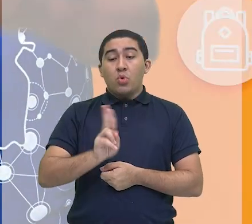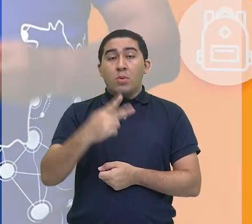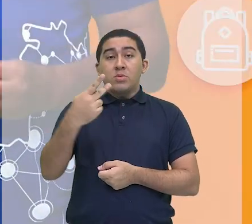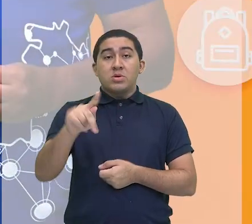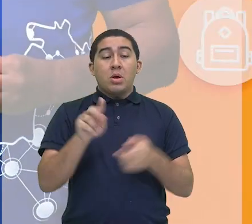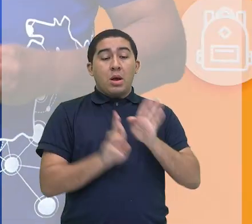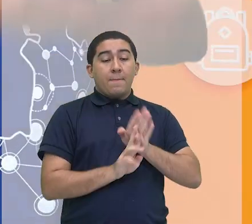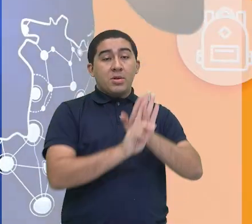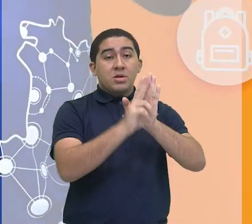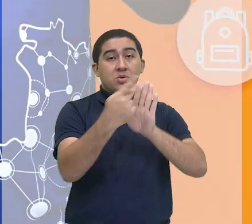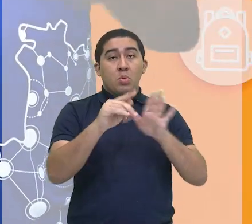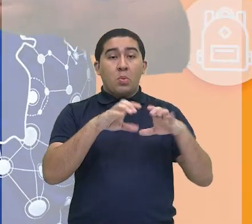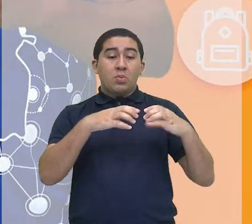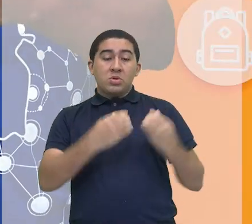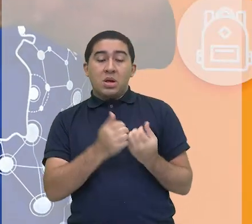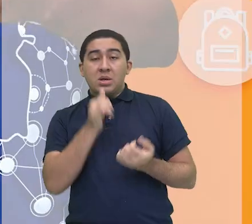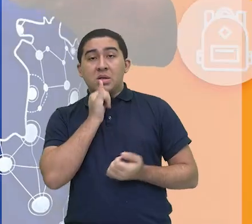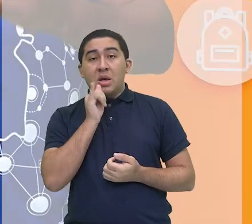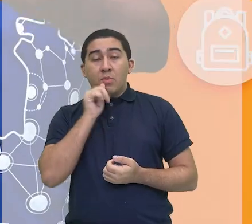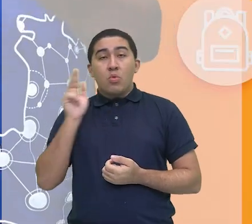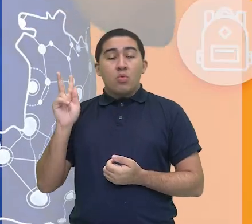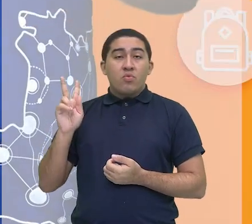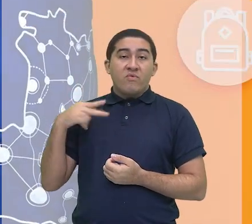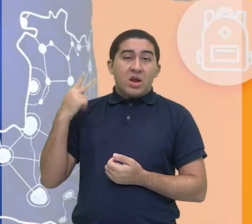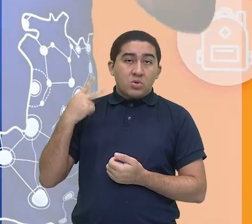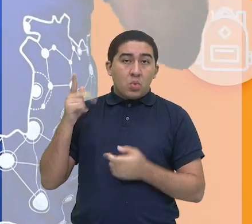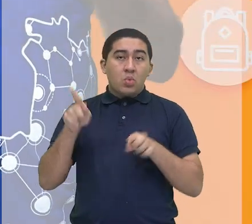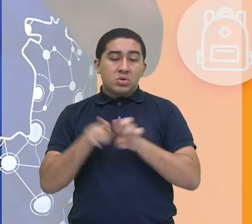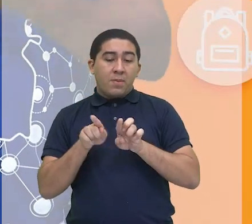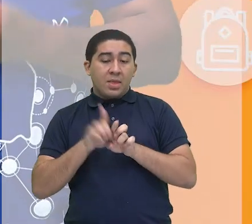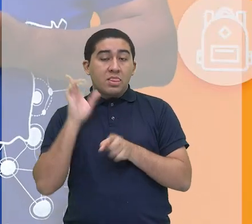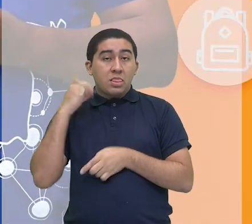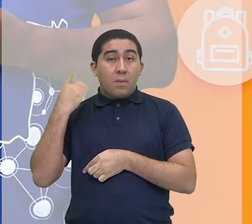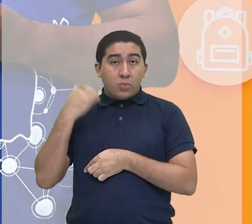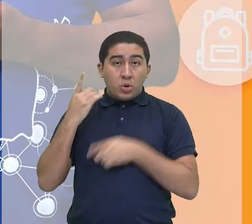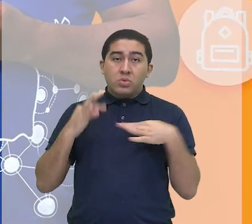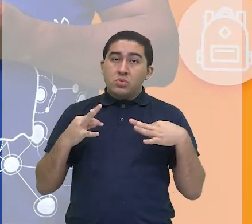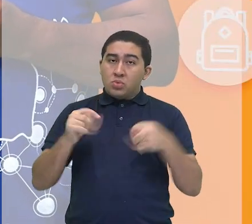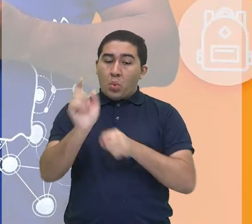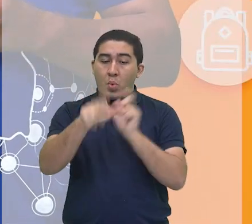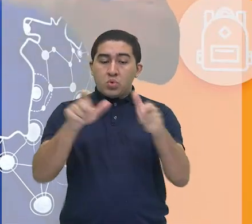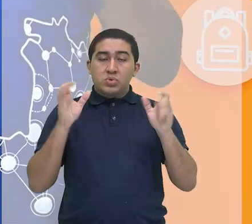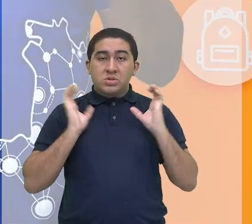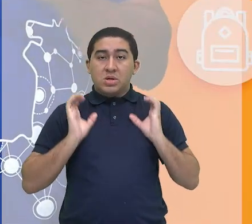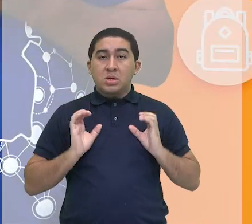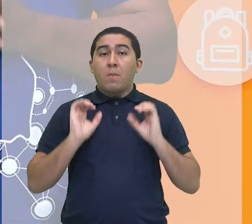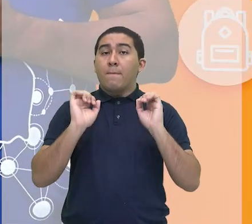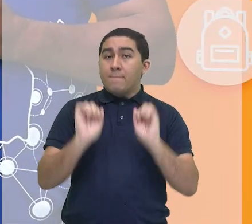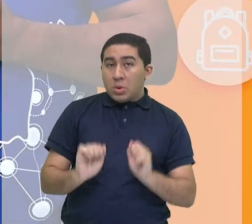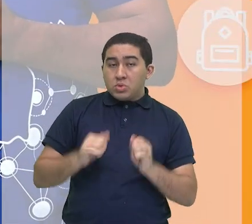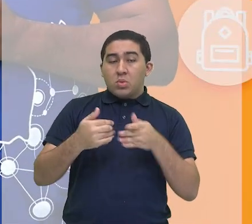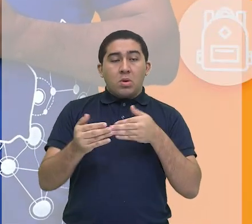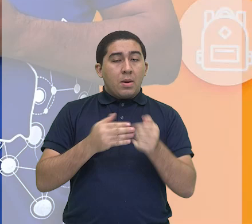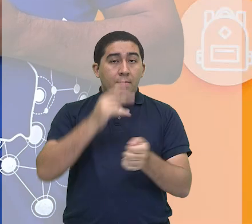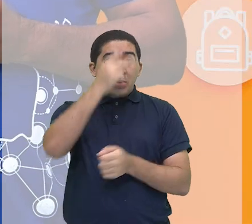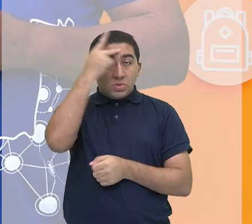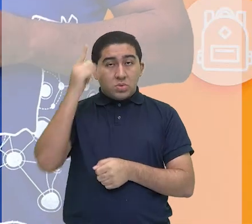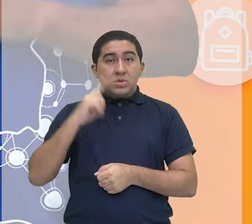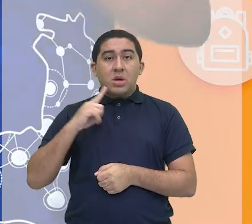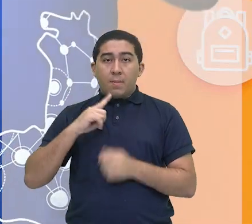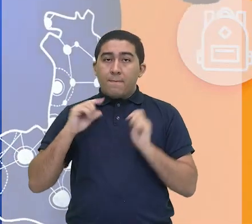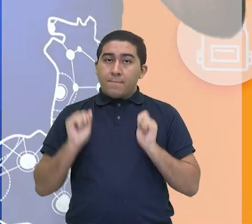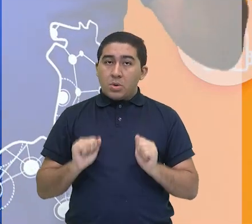a sua comunidade, como vereador, como deputado. É um direito de todo cidadão, tá bom? Qualquer pessoa tem esse direito,